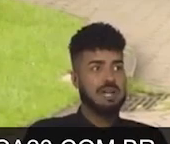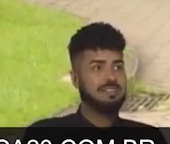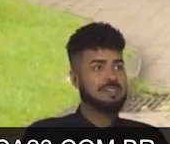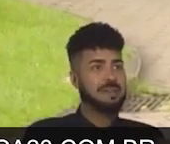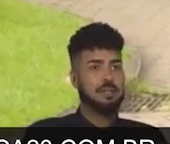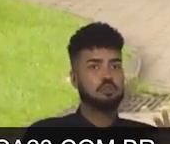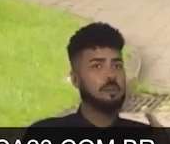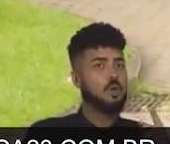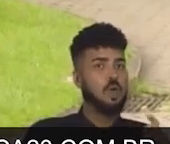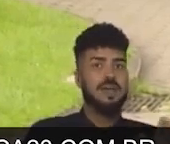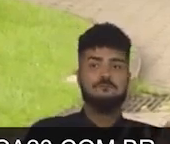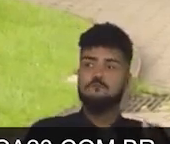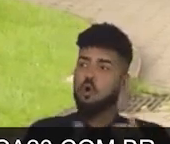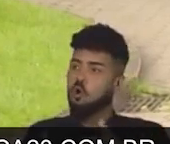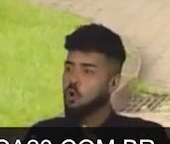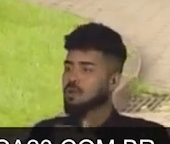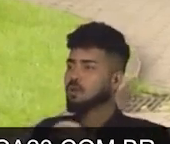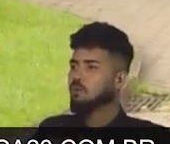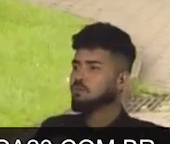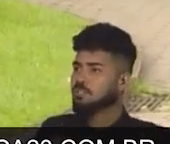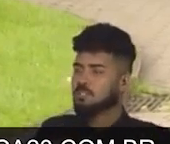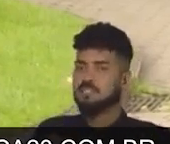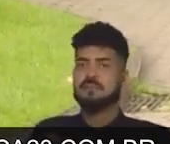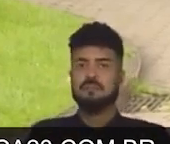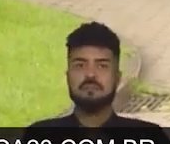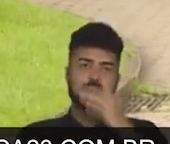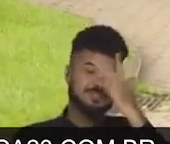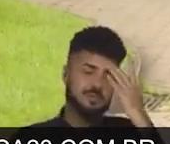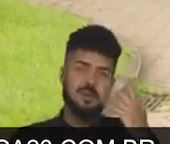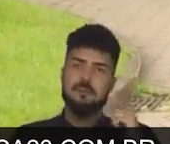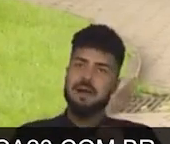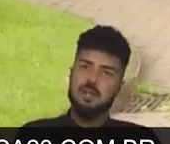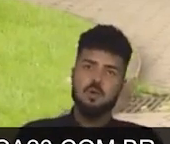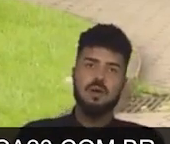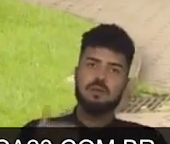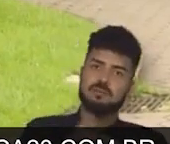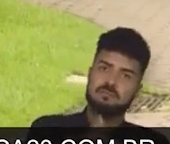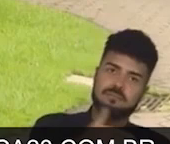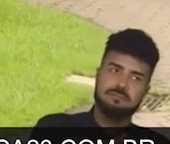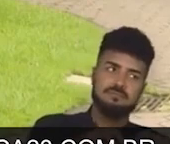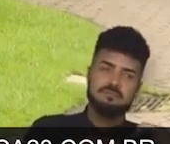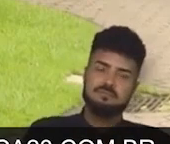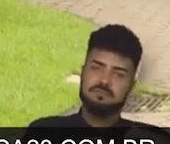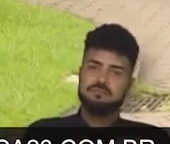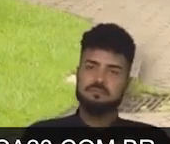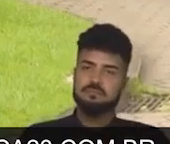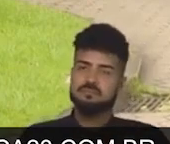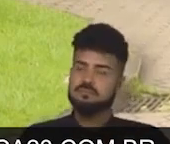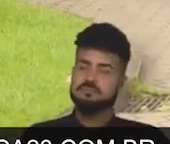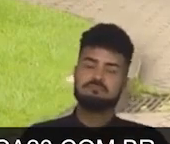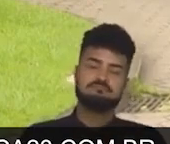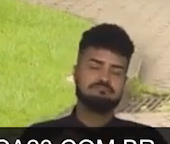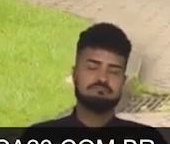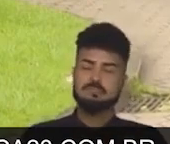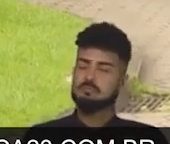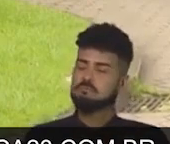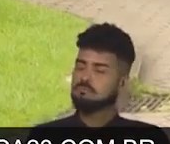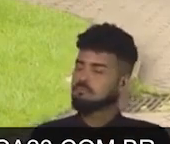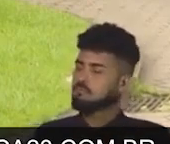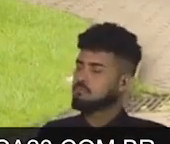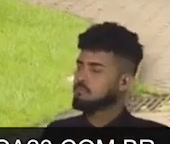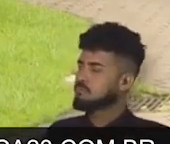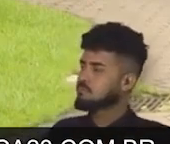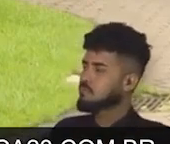se explica o aumento do número de abandonos nesse período. Os pacientes deixaram de se acompanhar, de ter um acompanhamento devido e acabou tendo